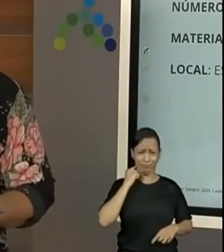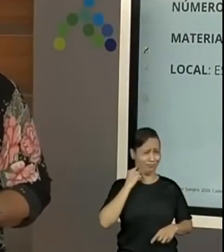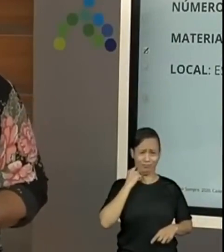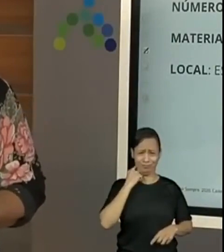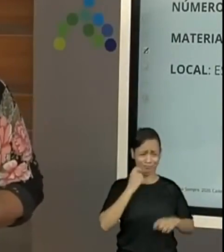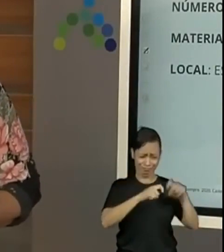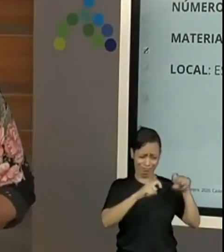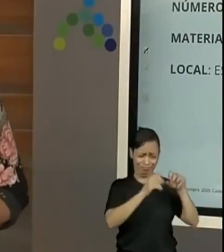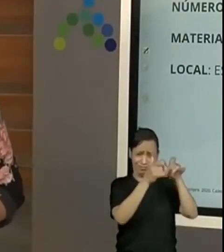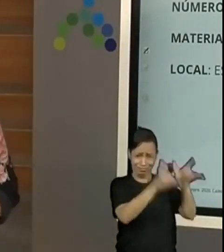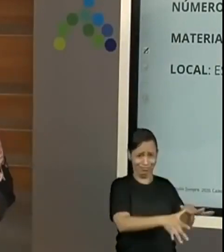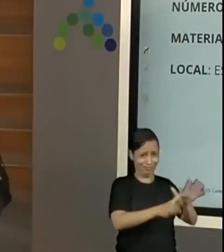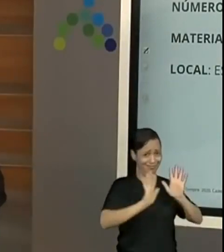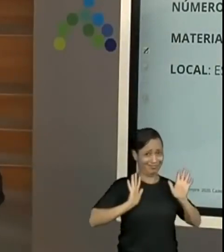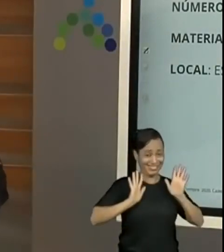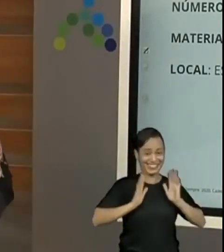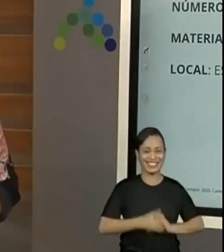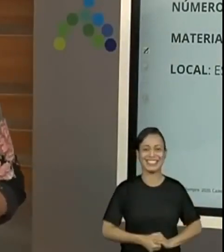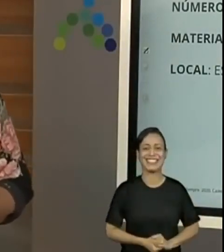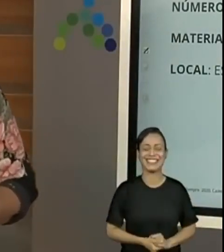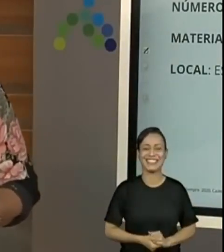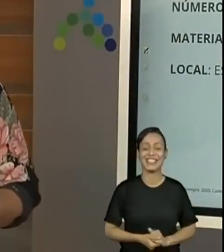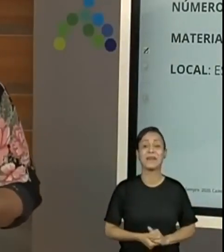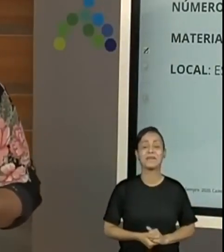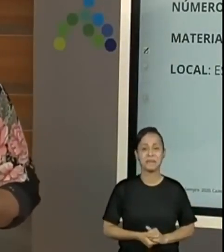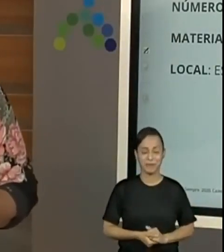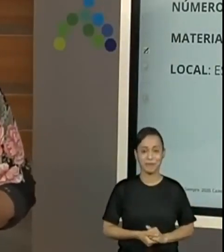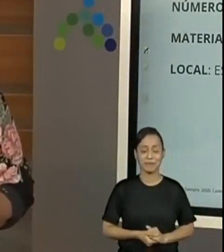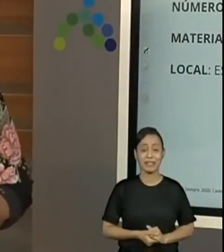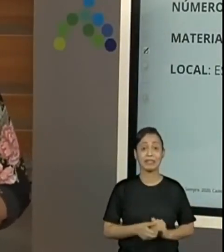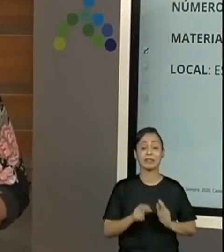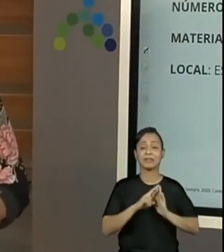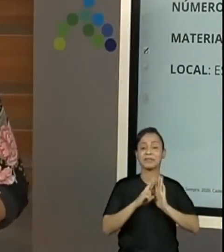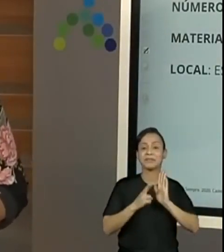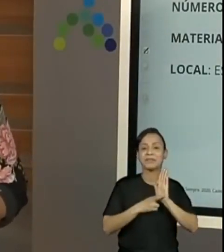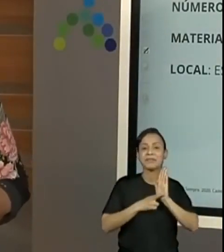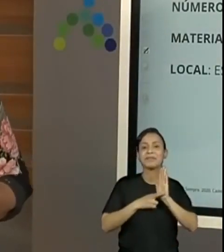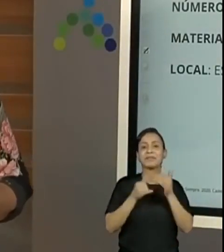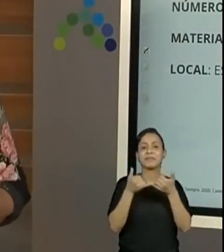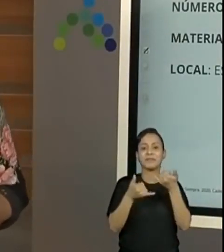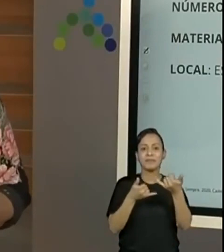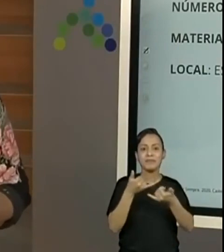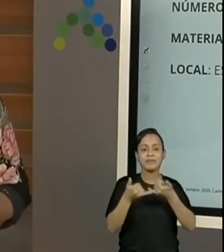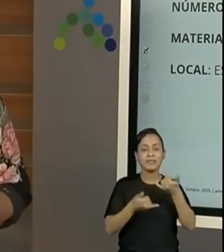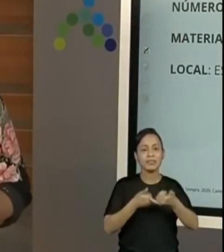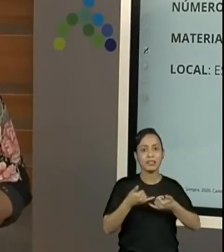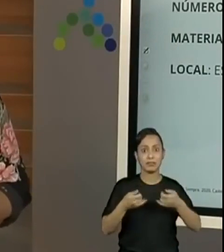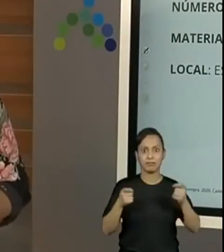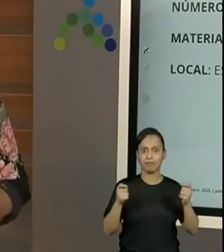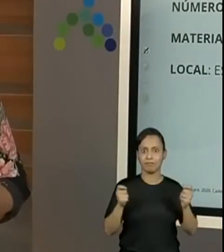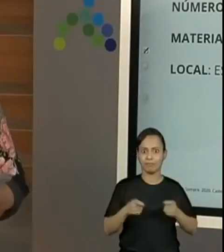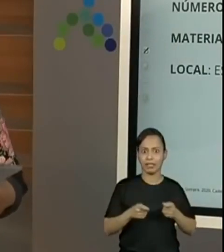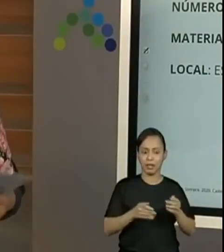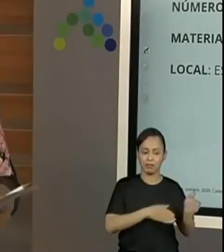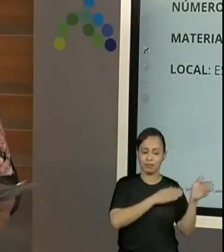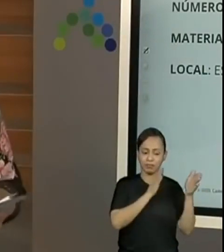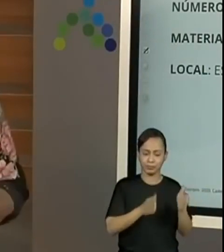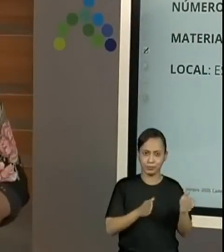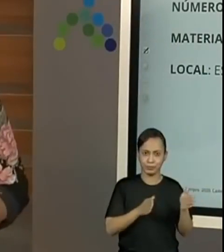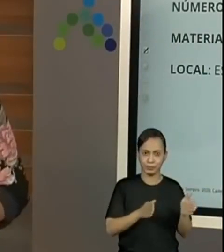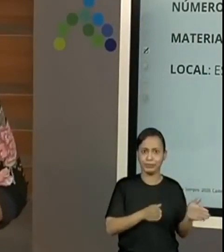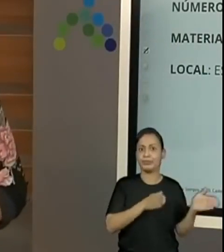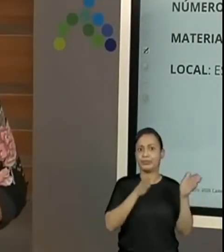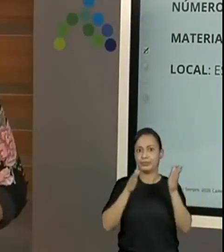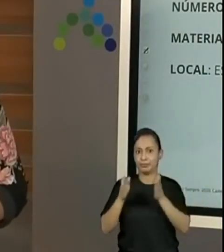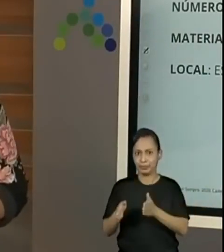texto instrucional de regras de brincadeira, como vocês viram na primeira parte da aula, ele vem dividido. Ele vem dividido em quantas